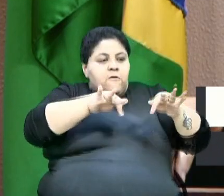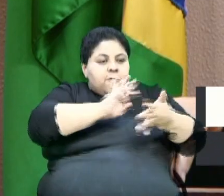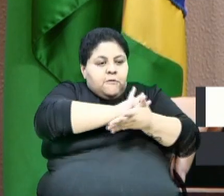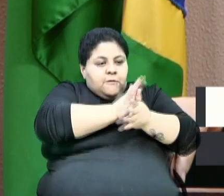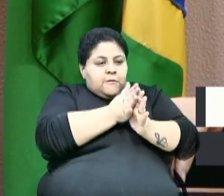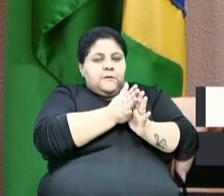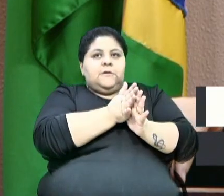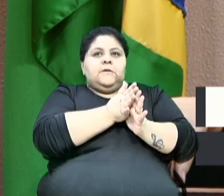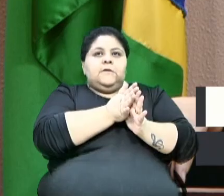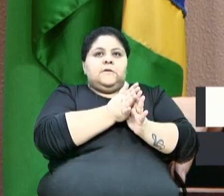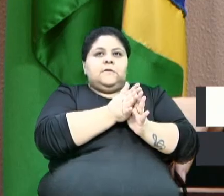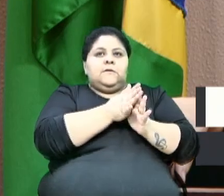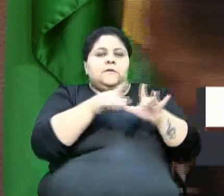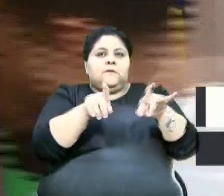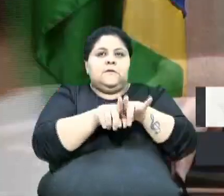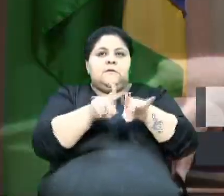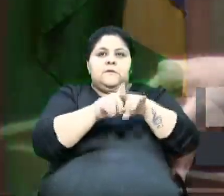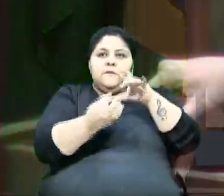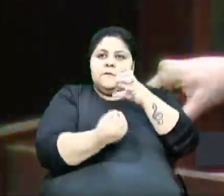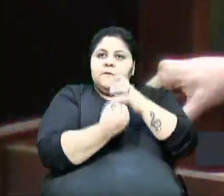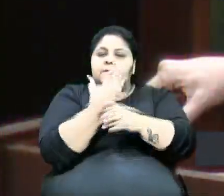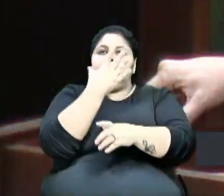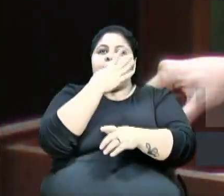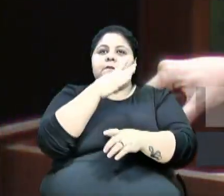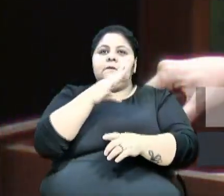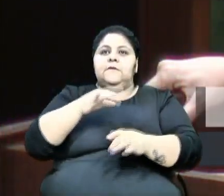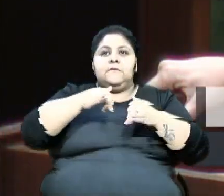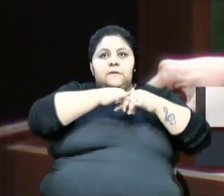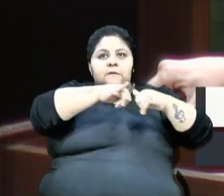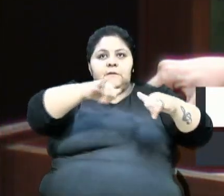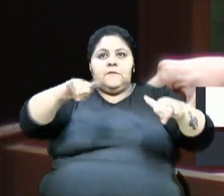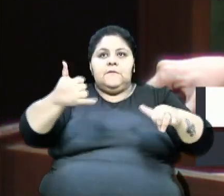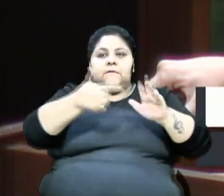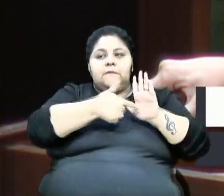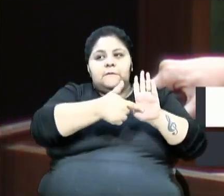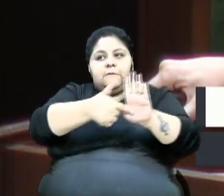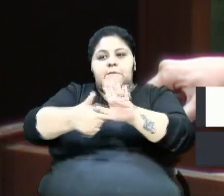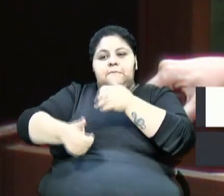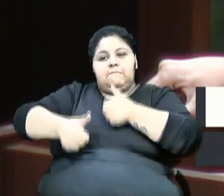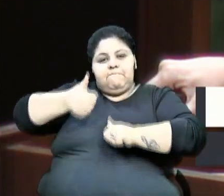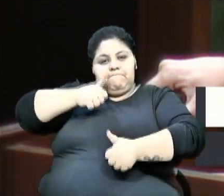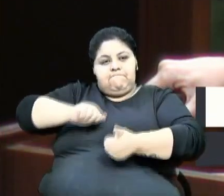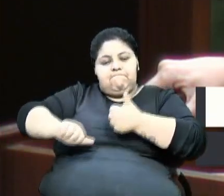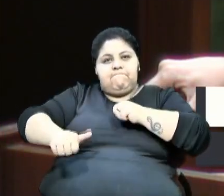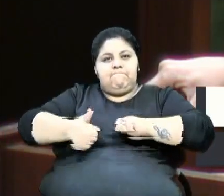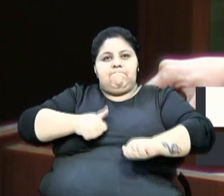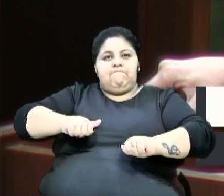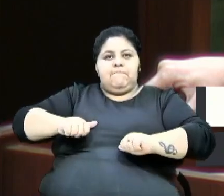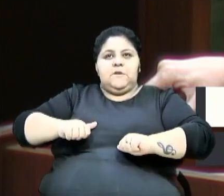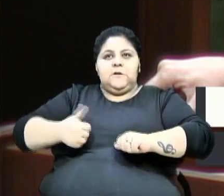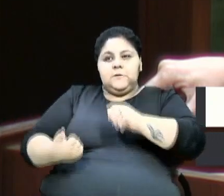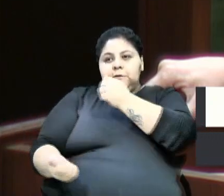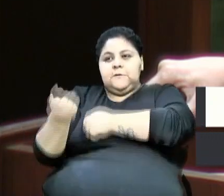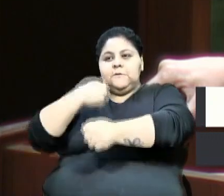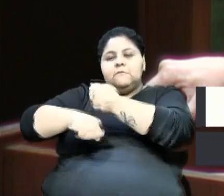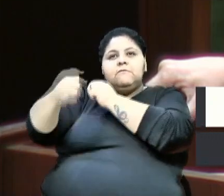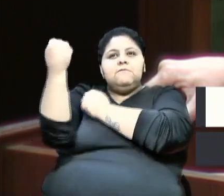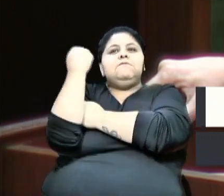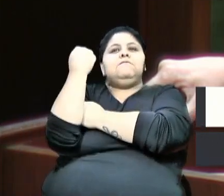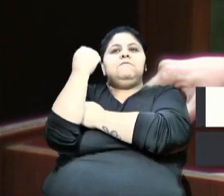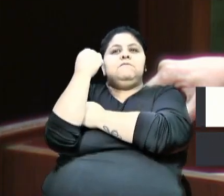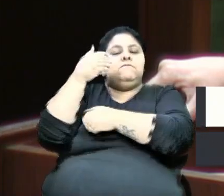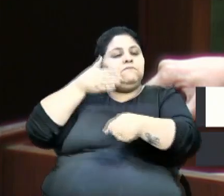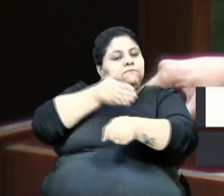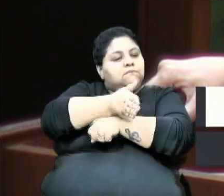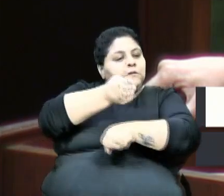campanhas de conscientização na mídia, exposições, personagens super-heróis, tirinhas em quadrinhos, participamos de protestos,